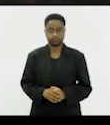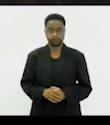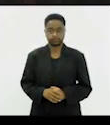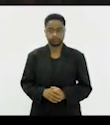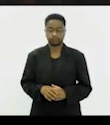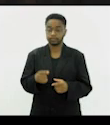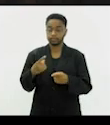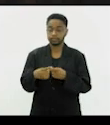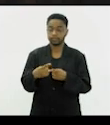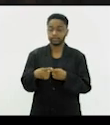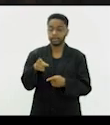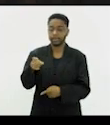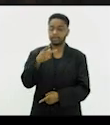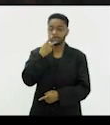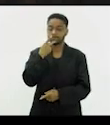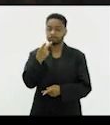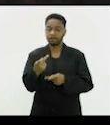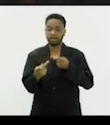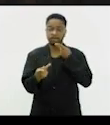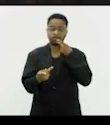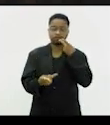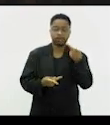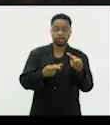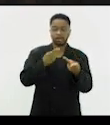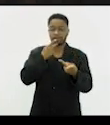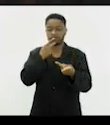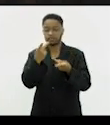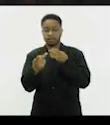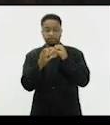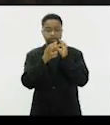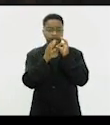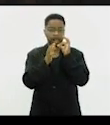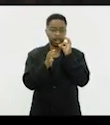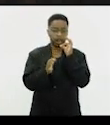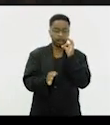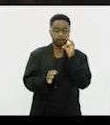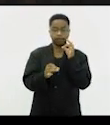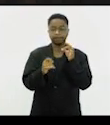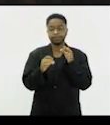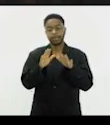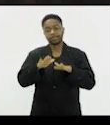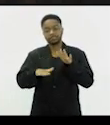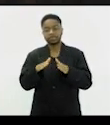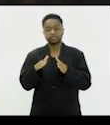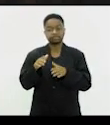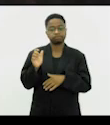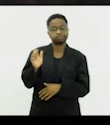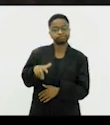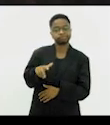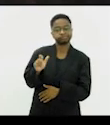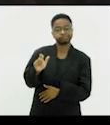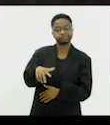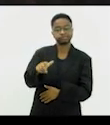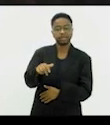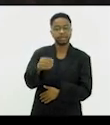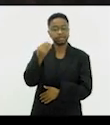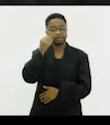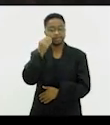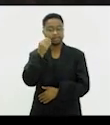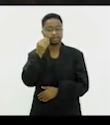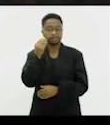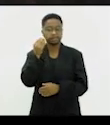Ele fala, fala, fala, eventualmente caminha, até ameaça